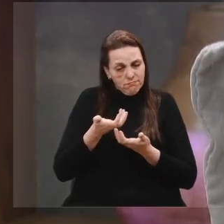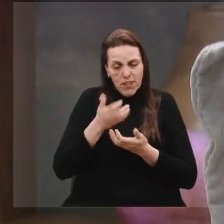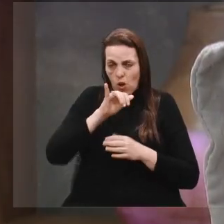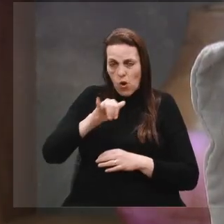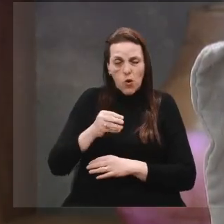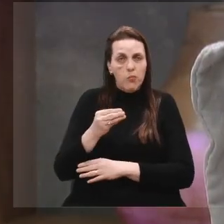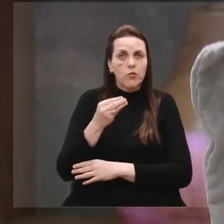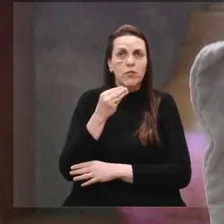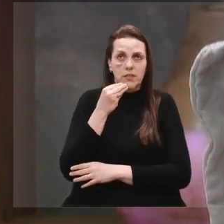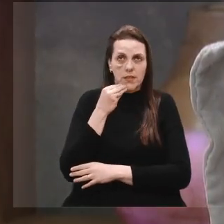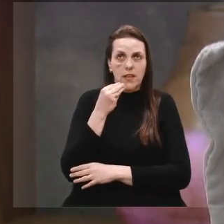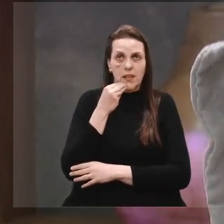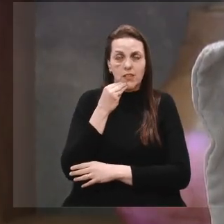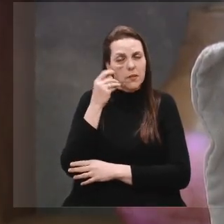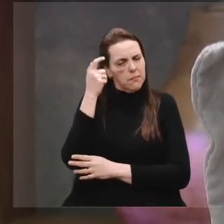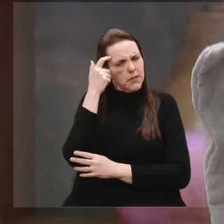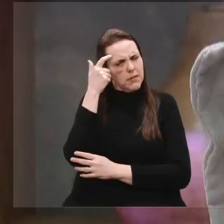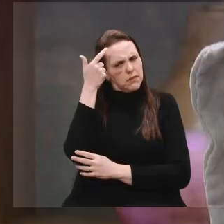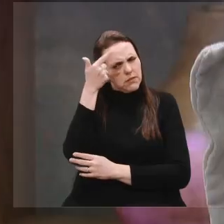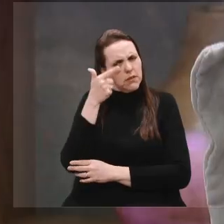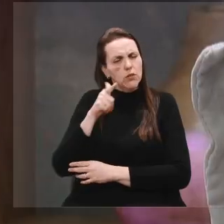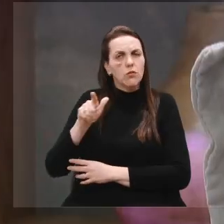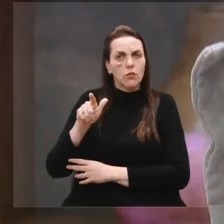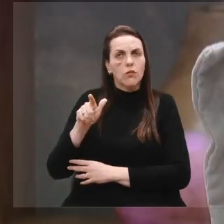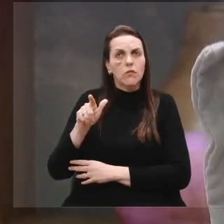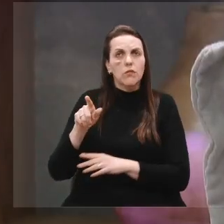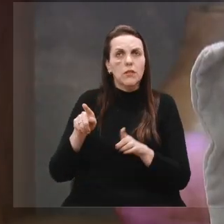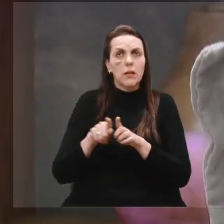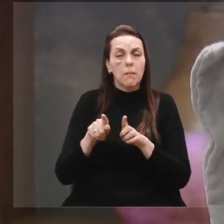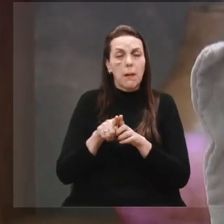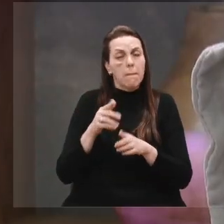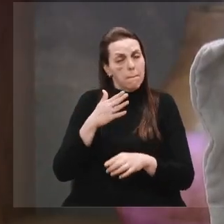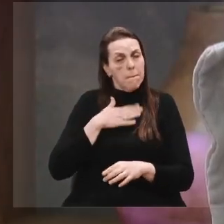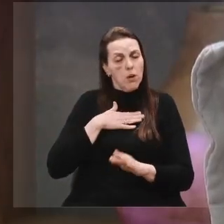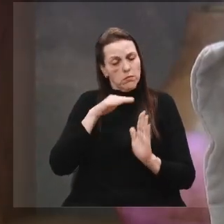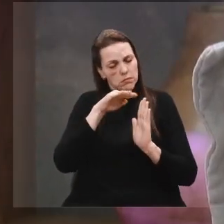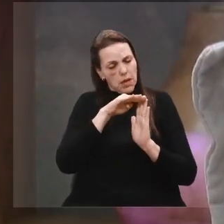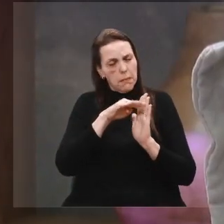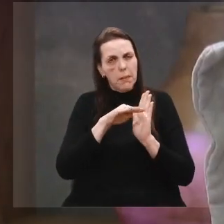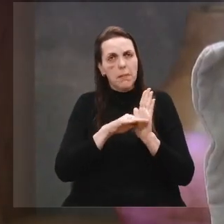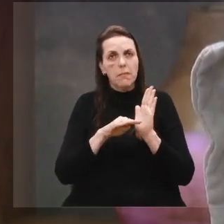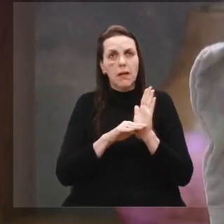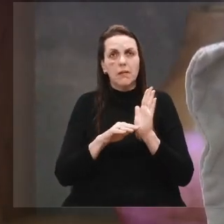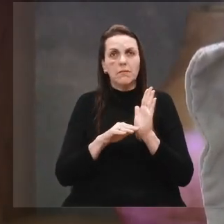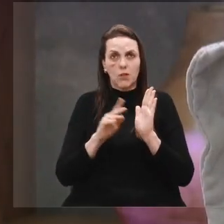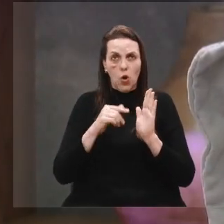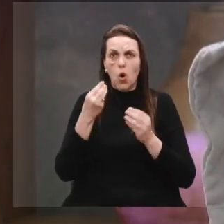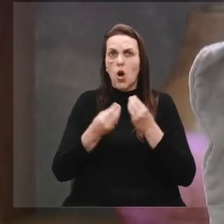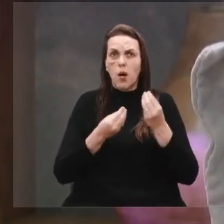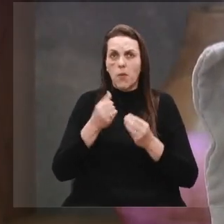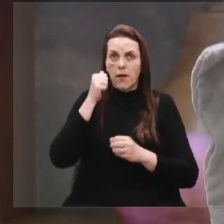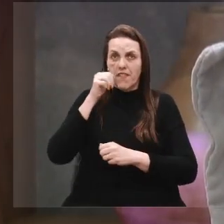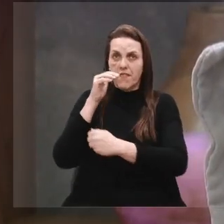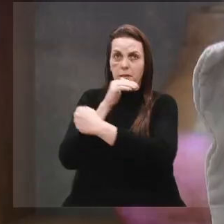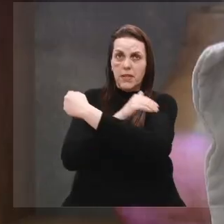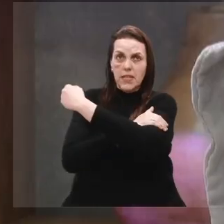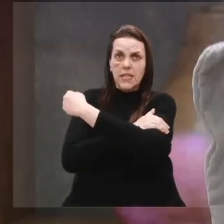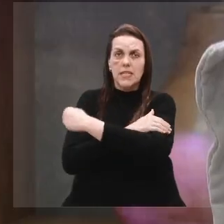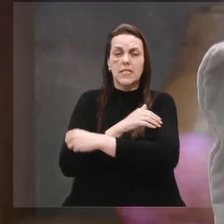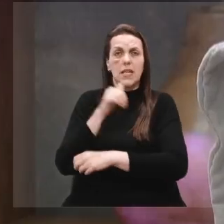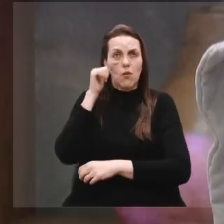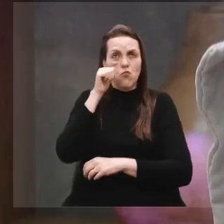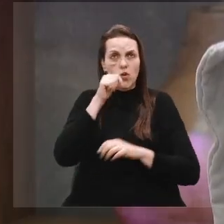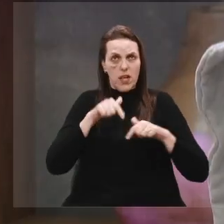uma oportunidade para repensar, inclusive, os meus princípios enquanto feminista, enquanto